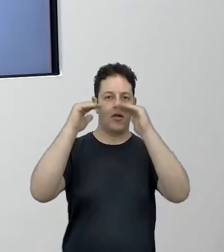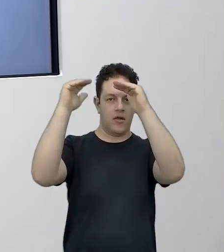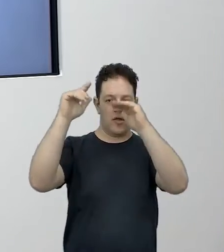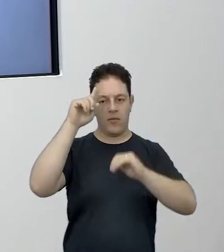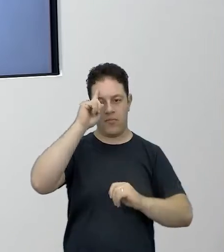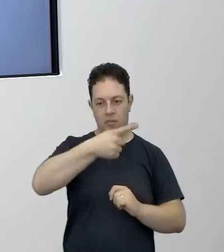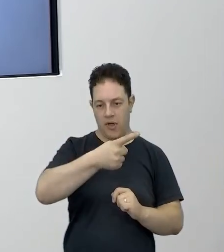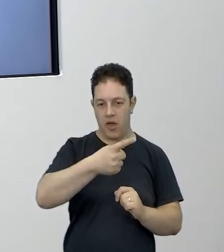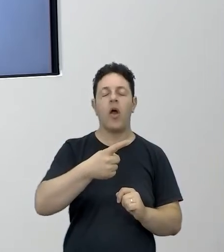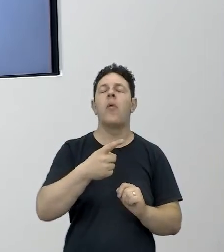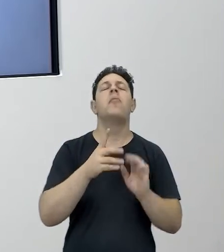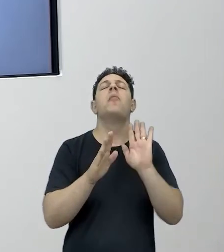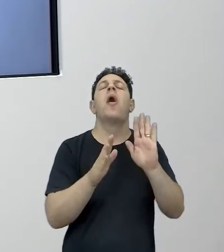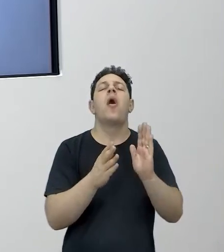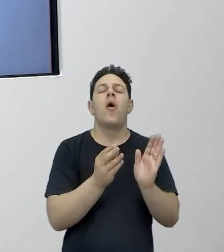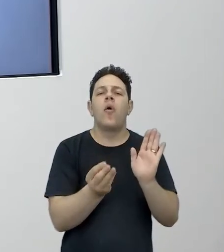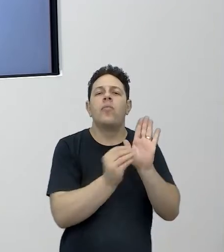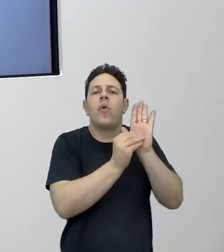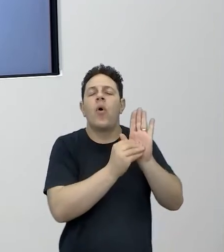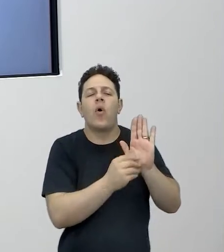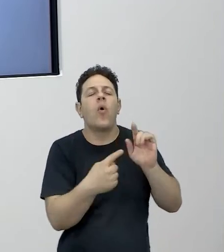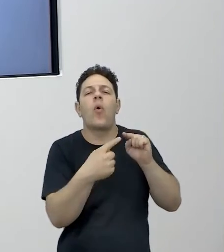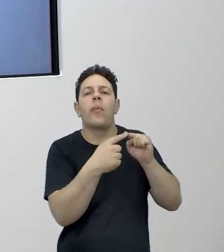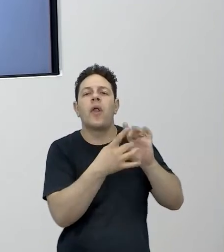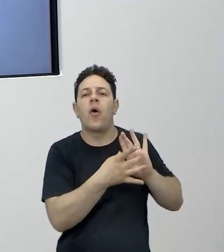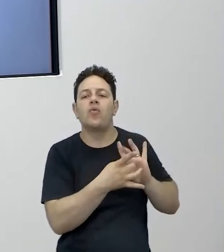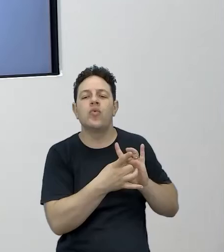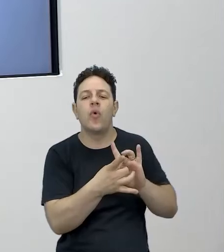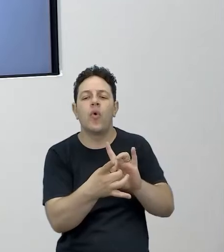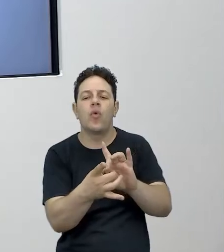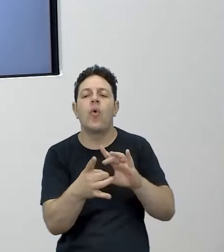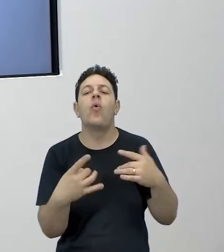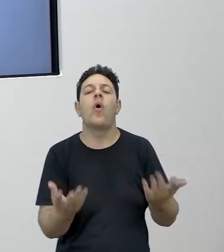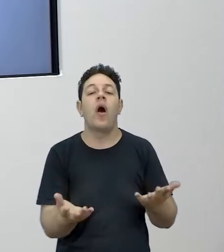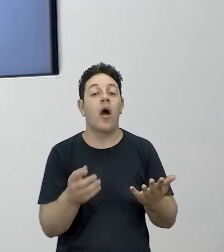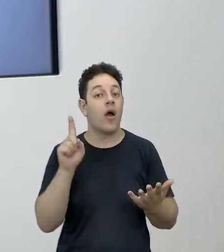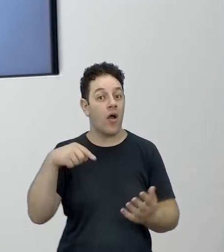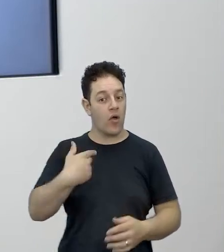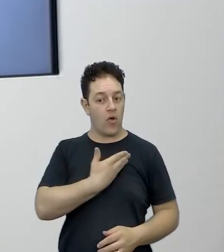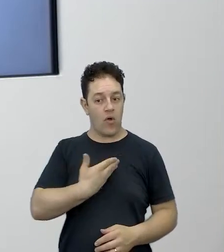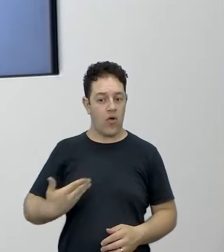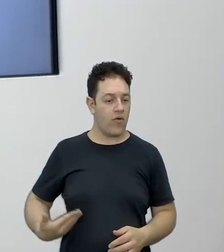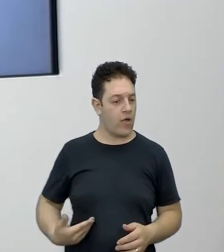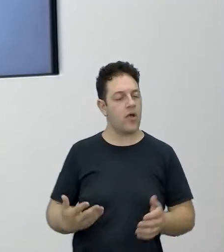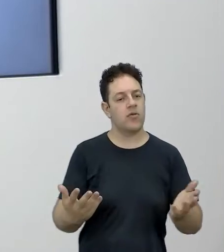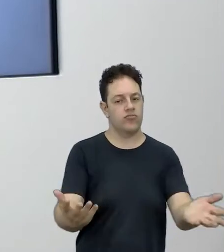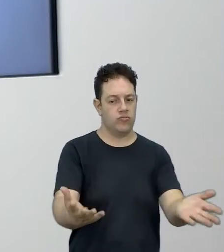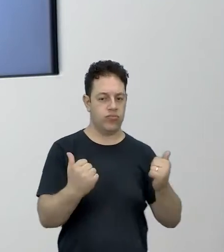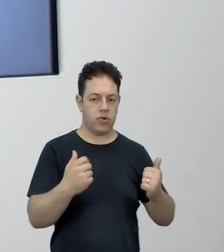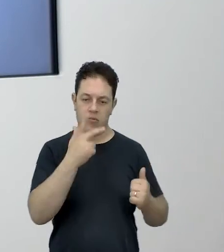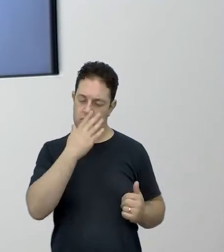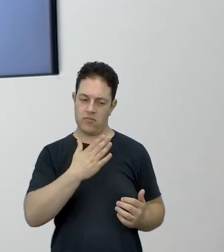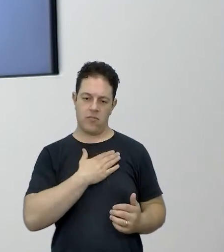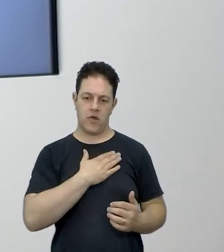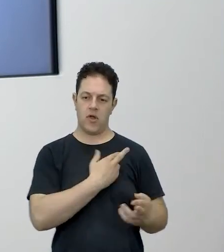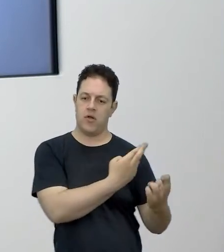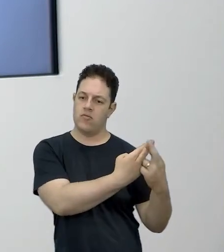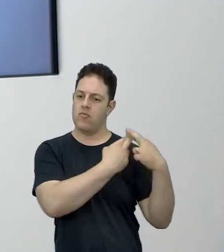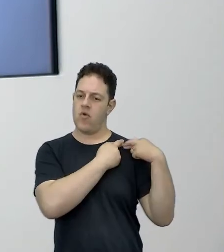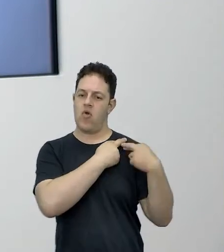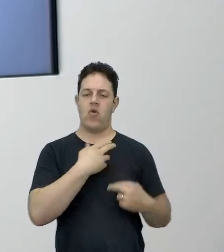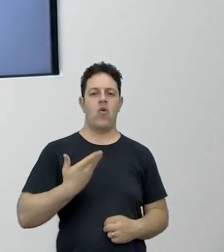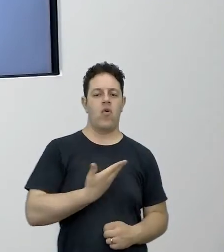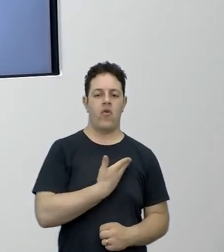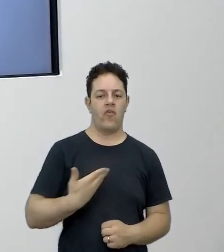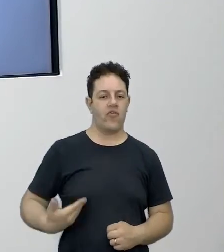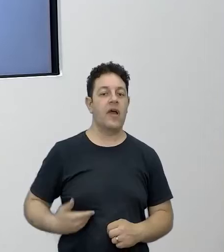elas acontecem justamente num contexto onde o governo chama para si a responsabilidade